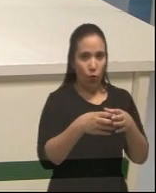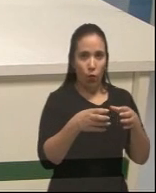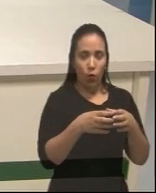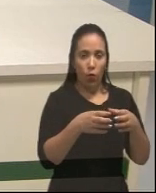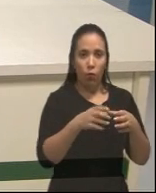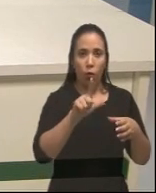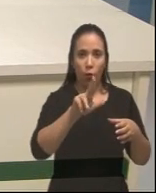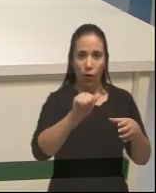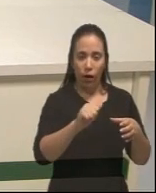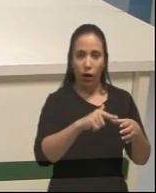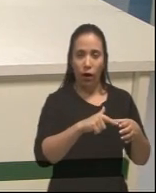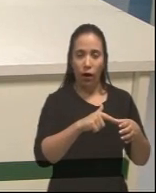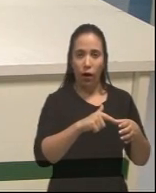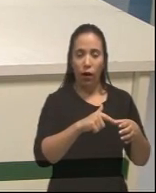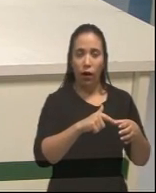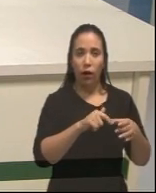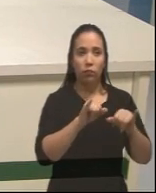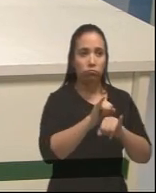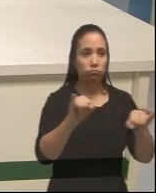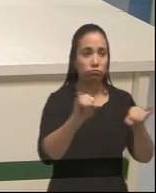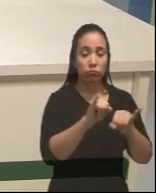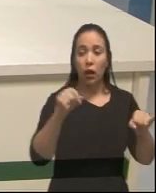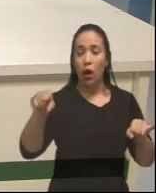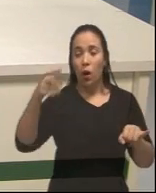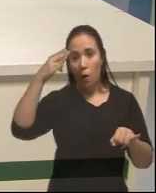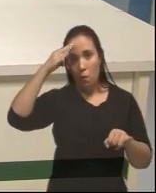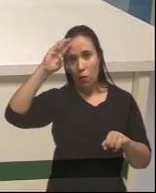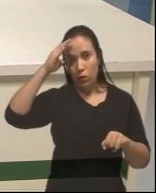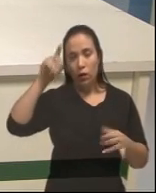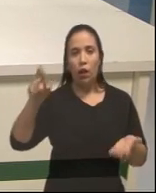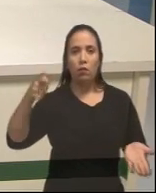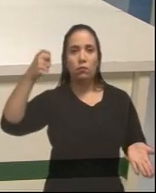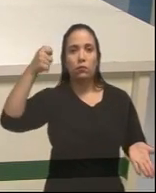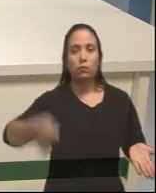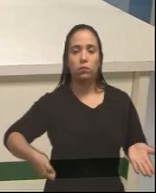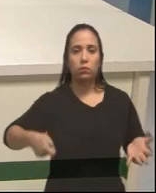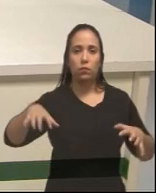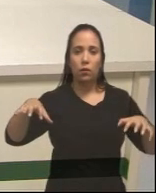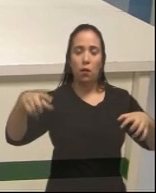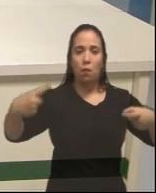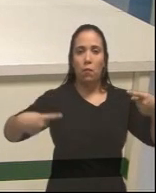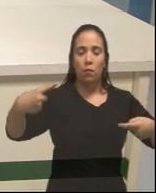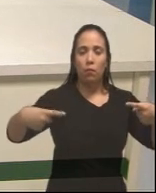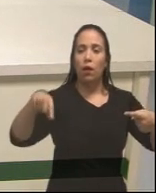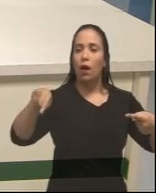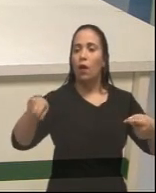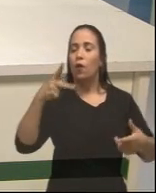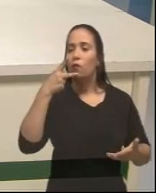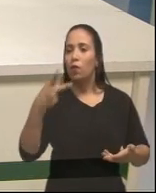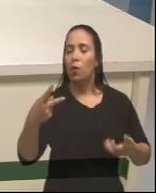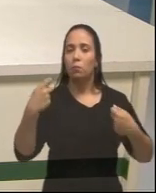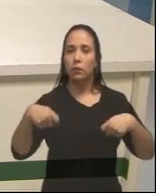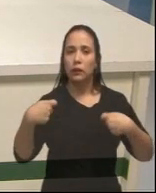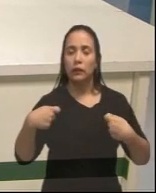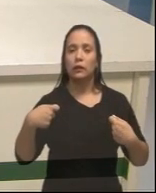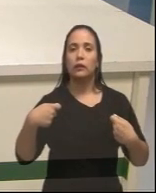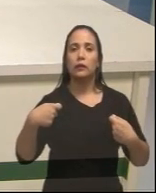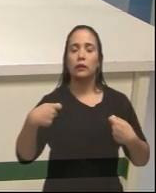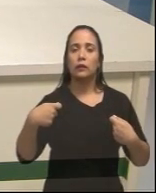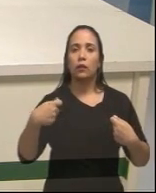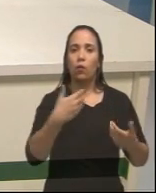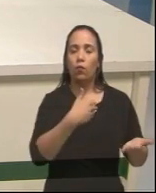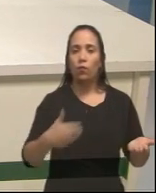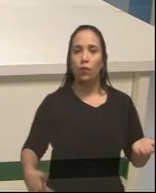em desobediência civil, o Bolsonaro automaticamente radicaliza do outro lado, dizendo que é necessário um Estado forte